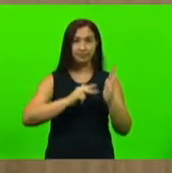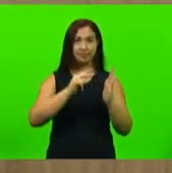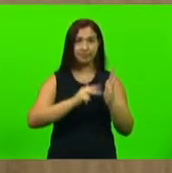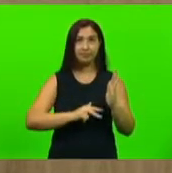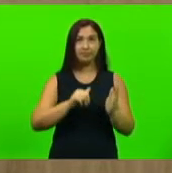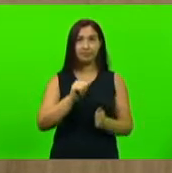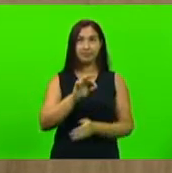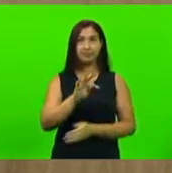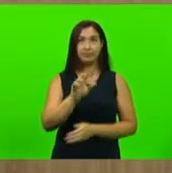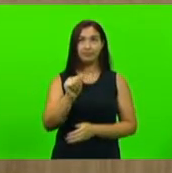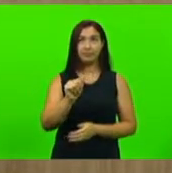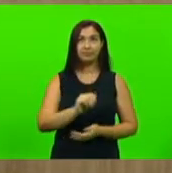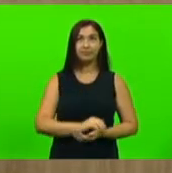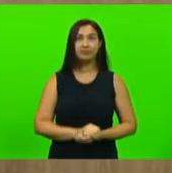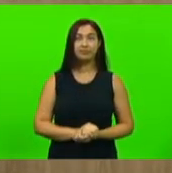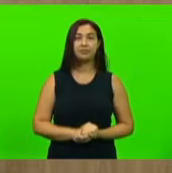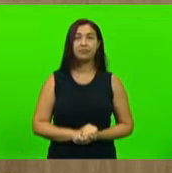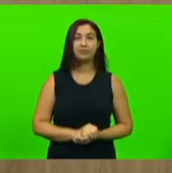de ser lidas.